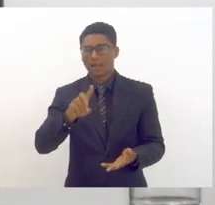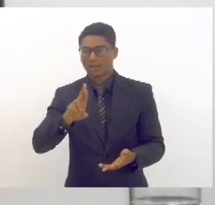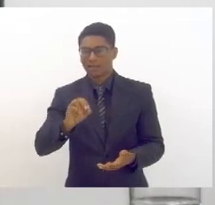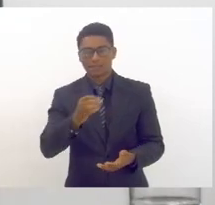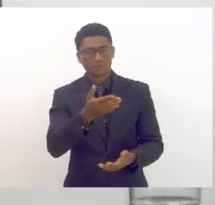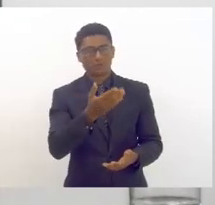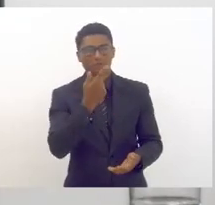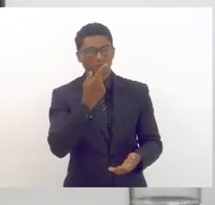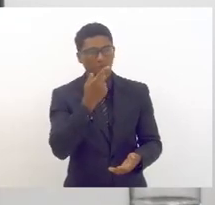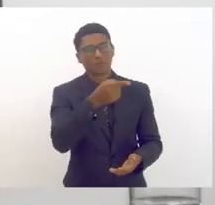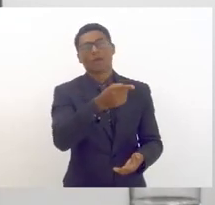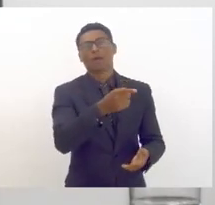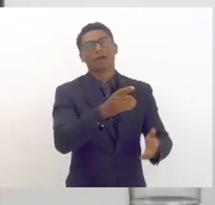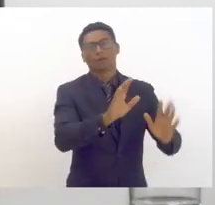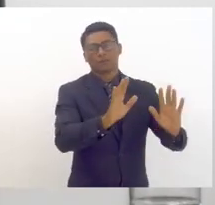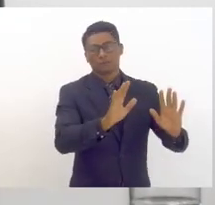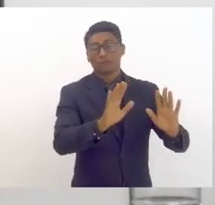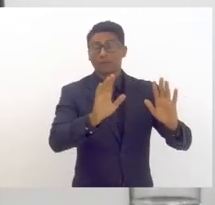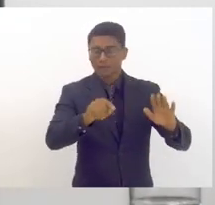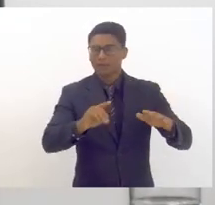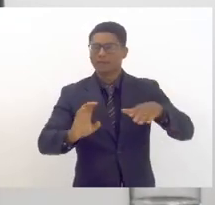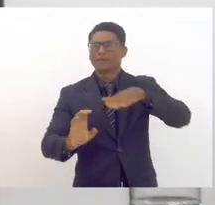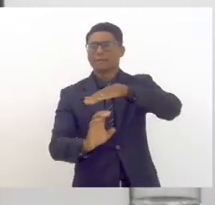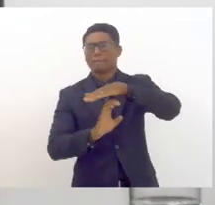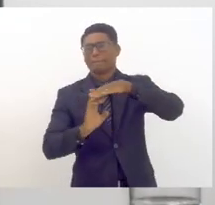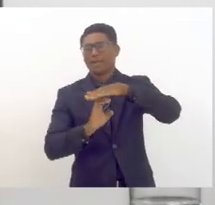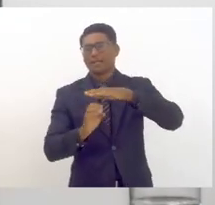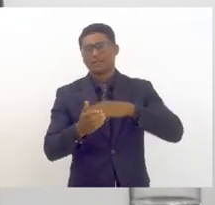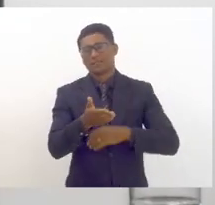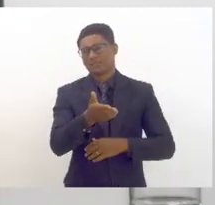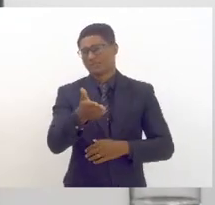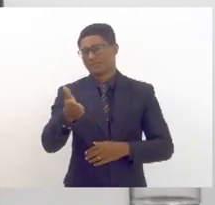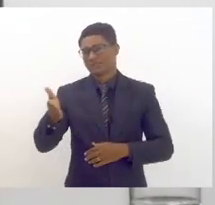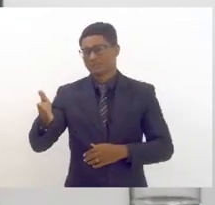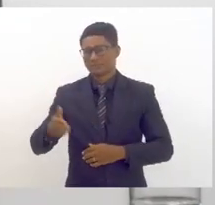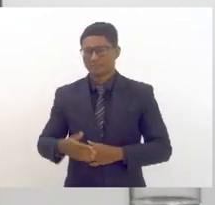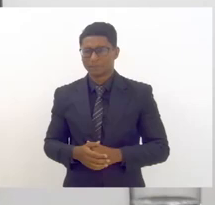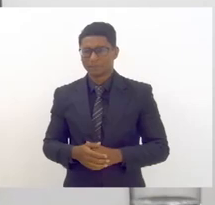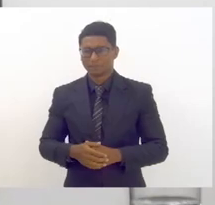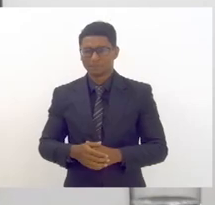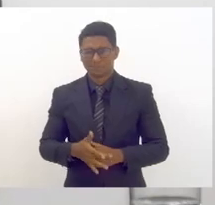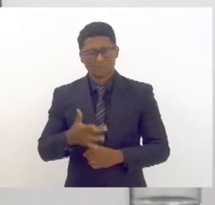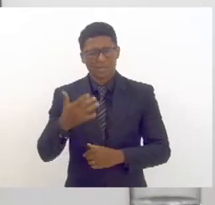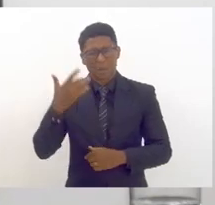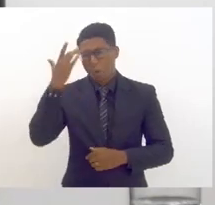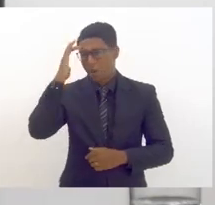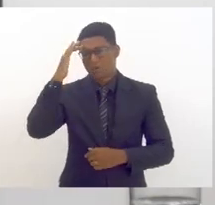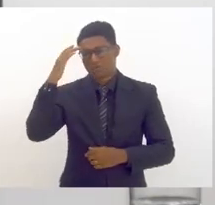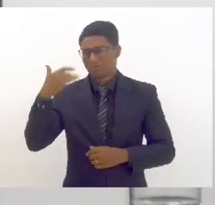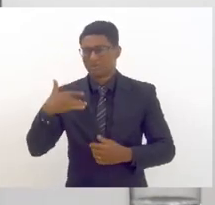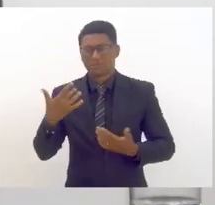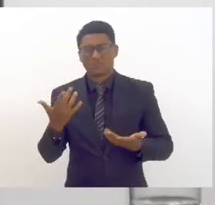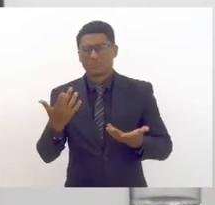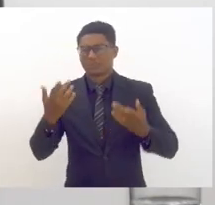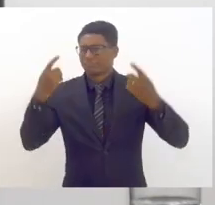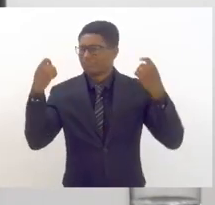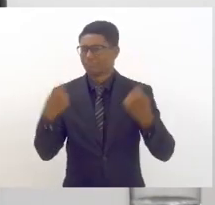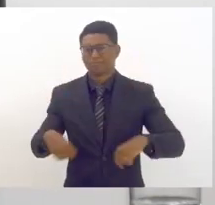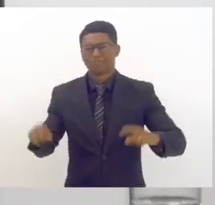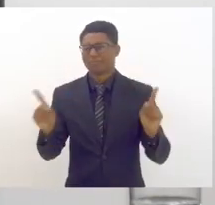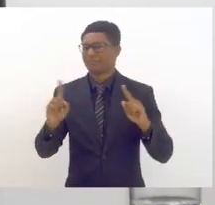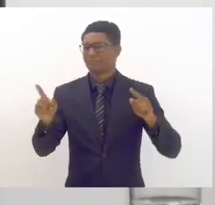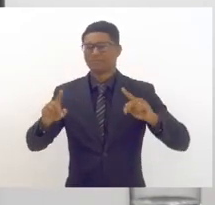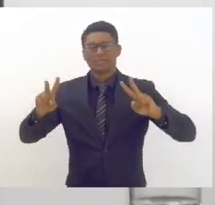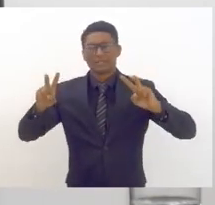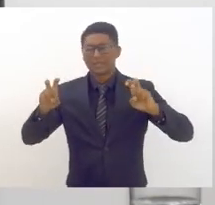ao acontecimento dessa audiência pública. Não era para a gente estar aqui hoje discutindo esse assunto.